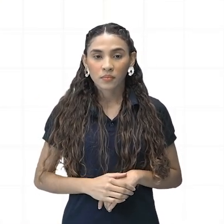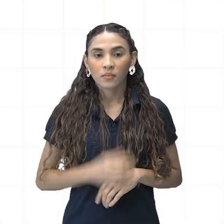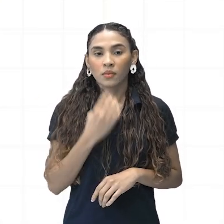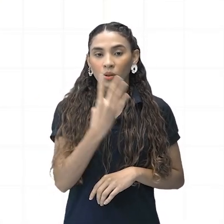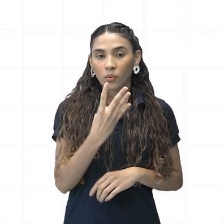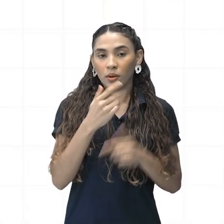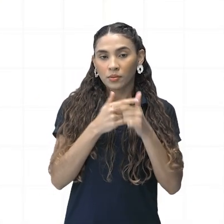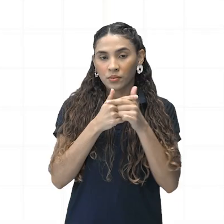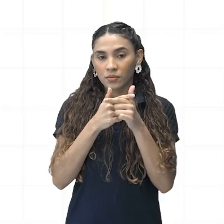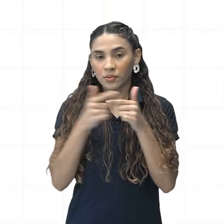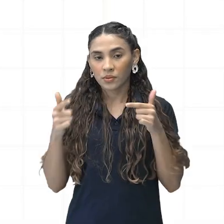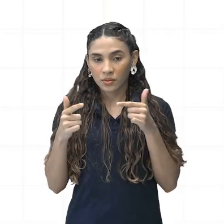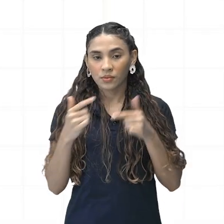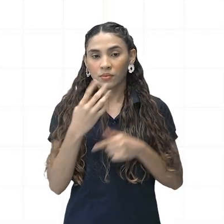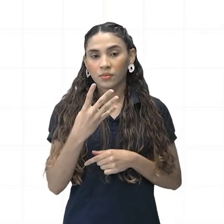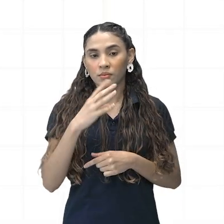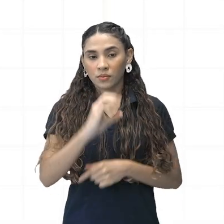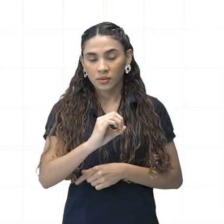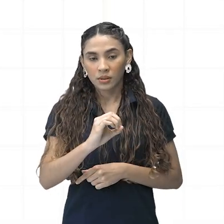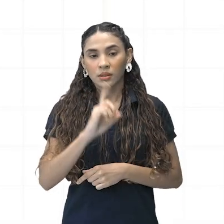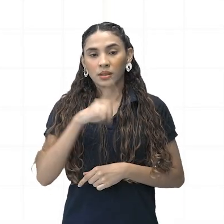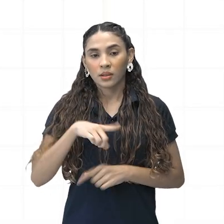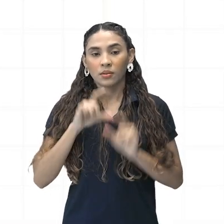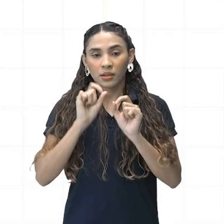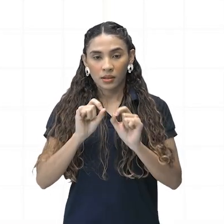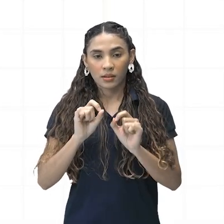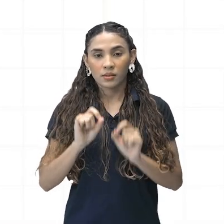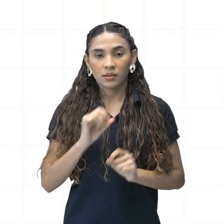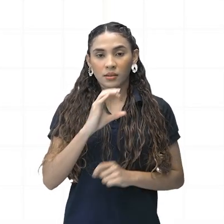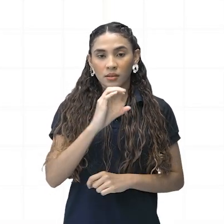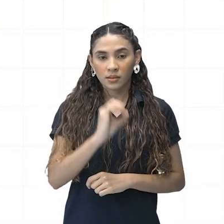4 dividido por 40 vai ficar